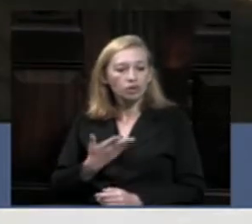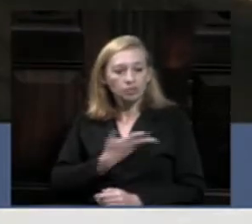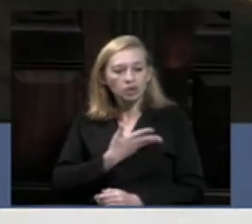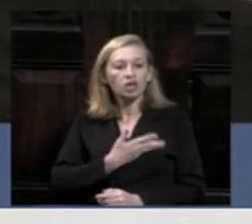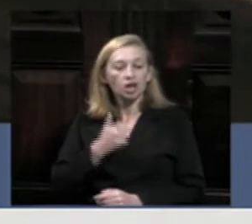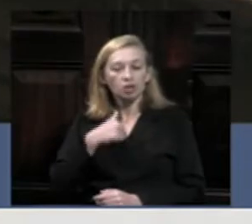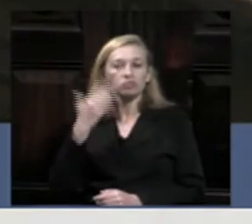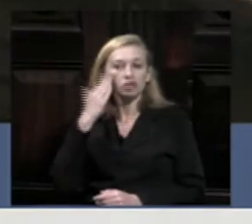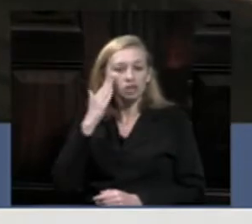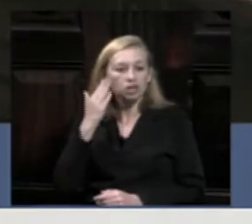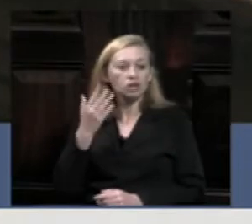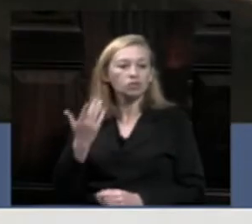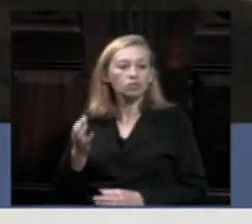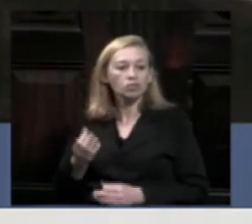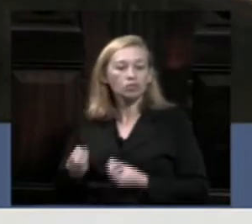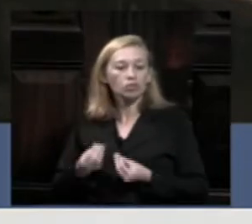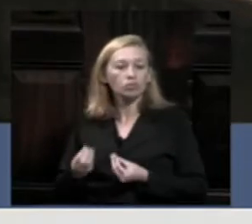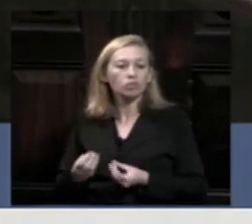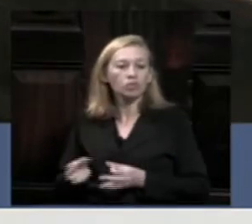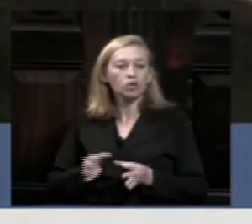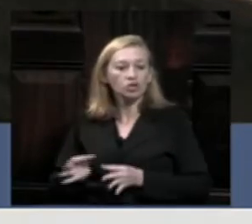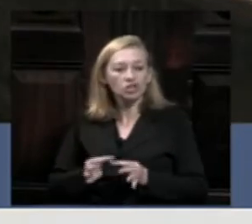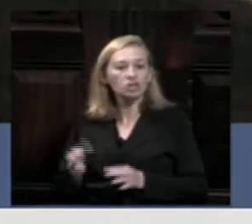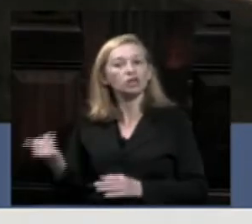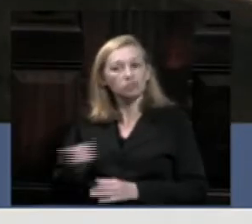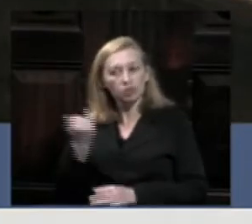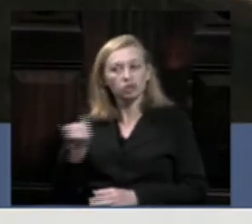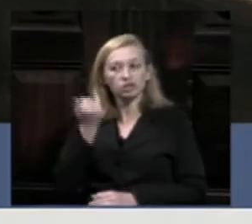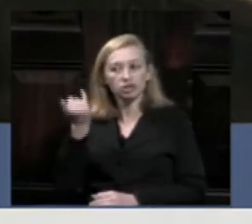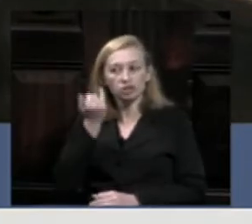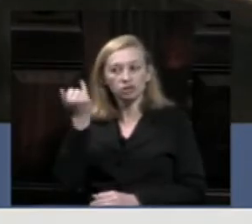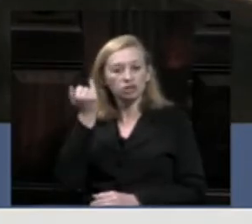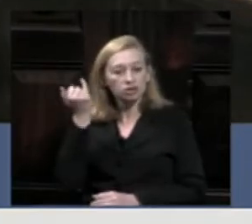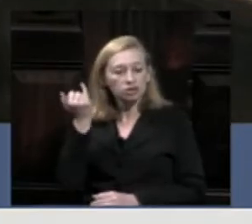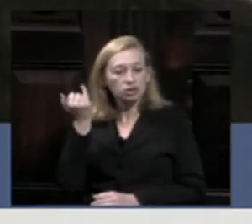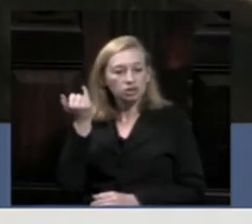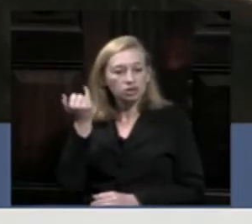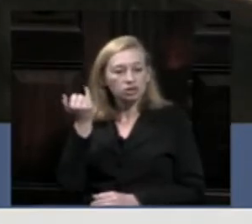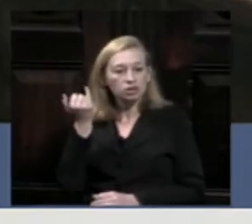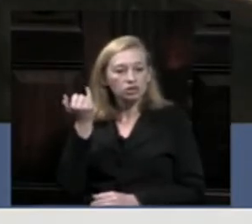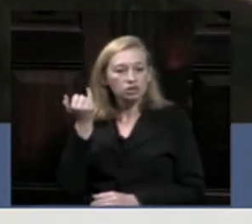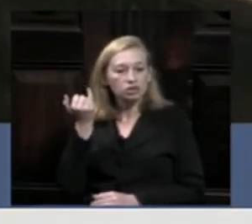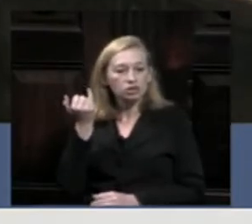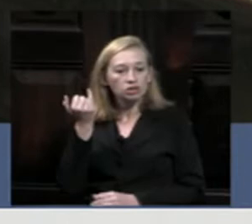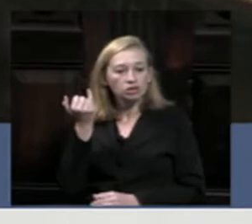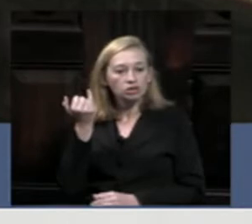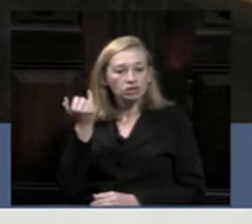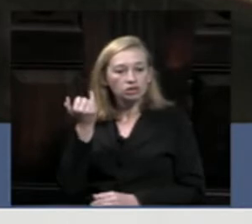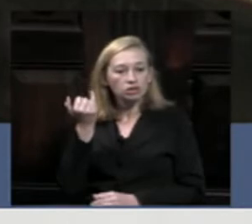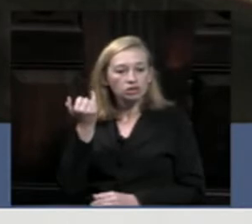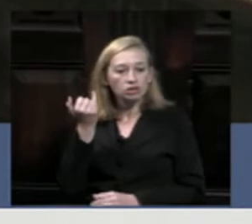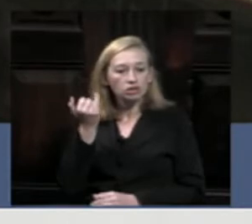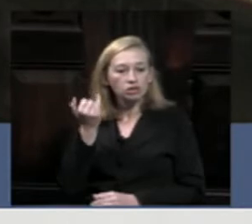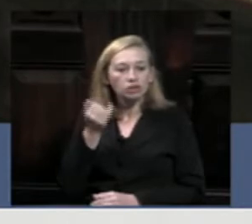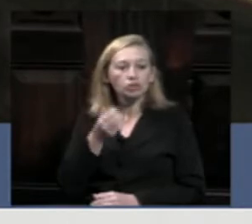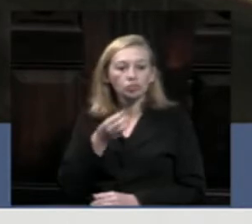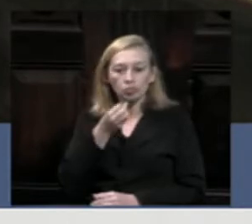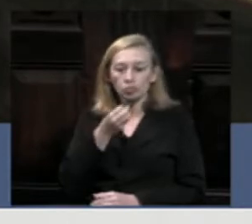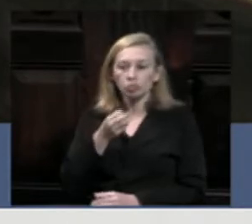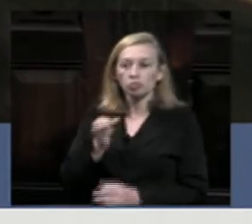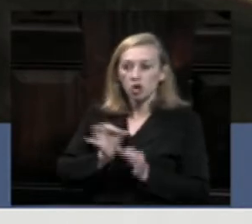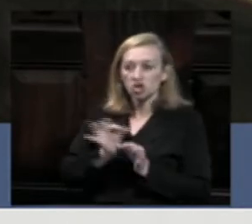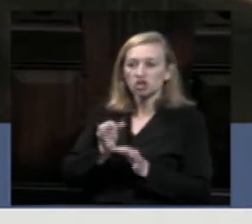o projeto é importante do ponto de vista da inclusão da pessoa com deficiência, eu acho que ele não deve ser autorizativo, não. Eu acho que ele deve ser um